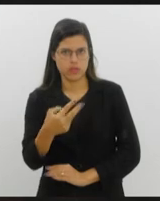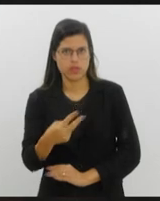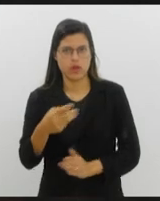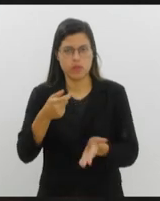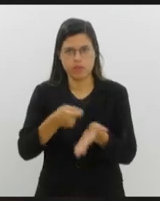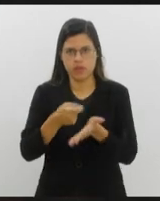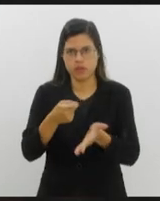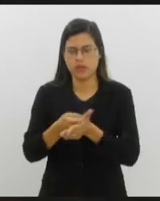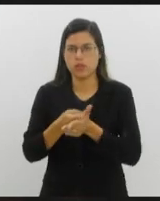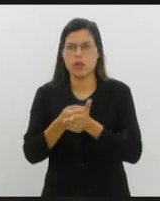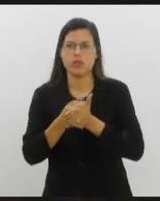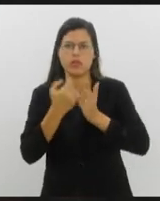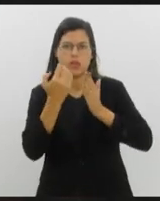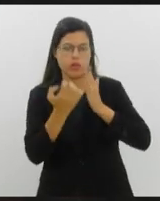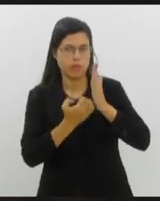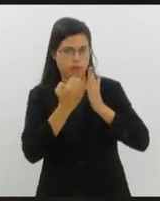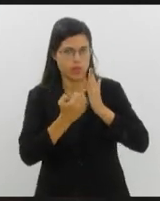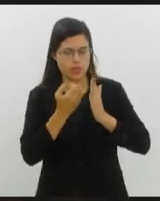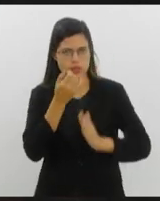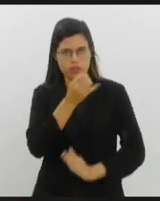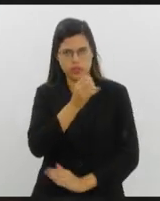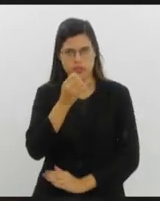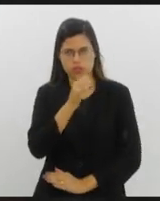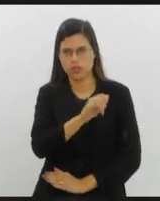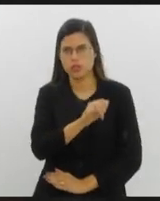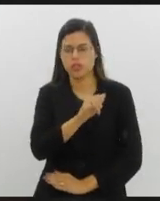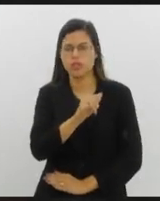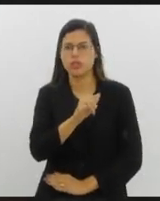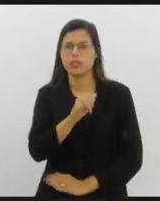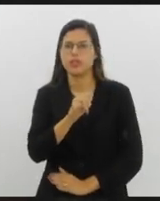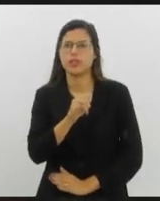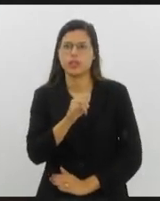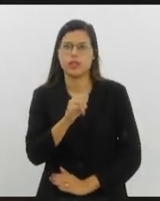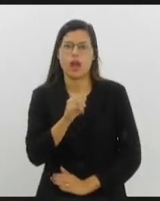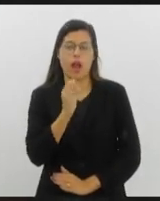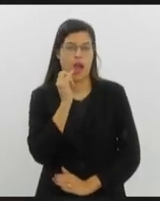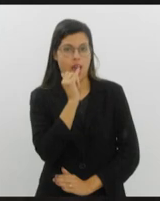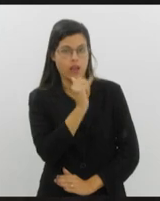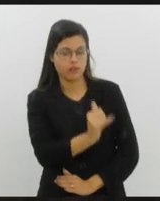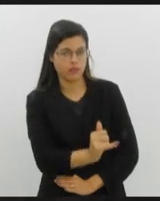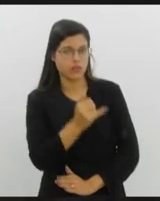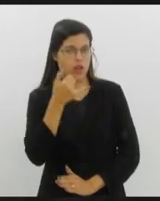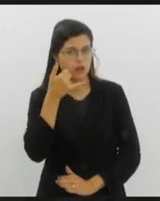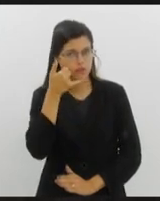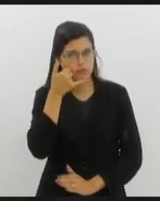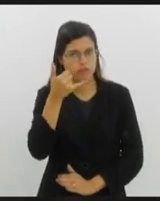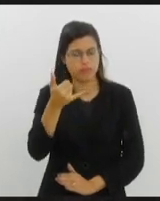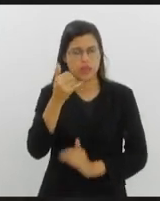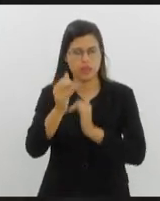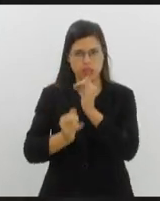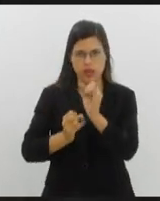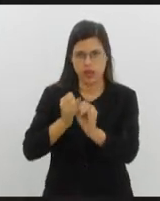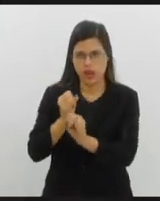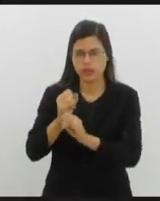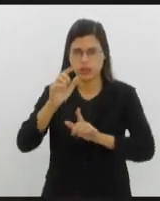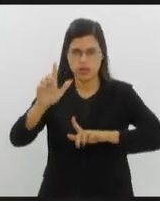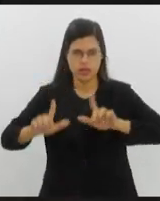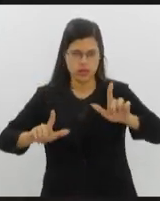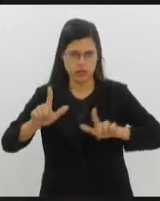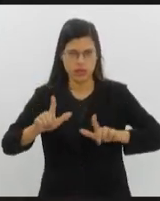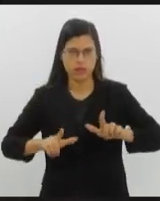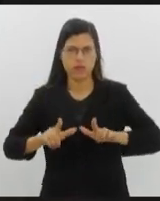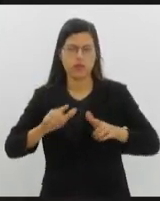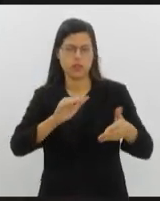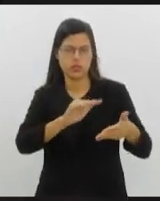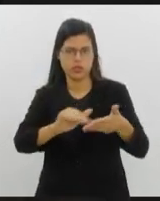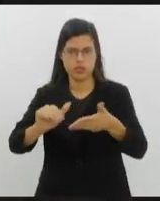as concessionárias de energia elétrica notificarem as empresas de telefonia, internet e TV a cabo para a remoção de fios